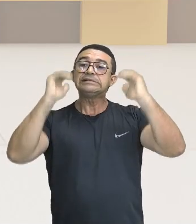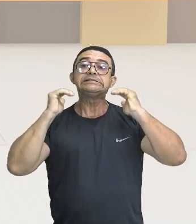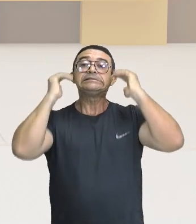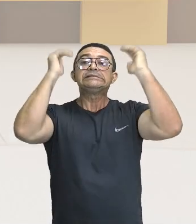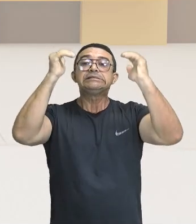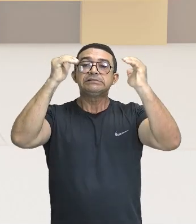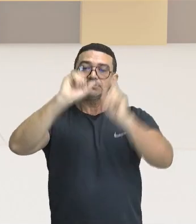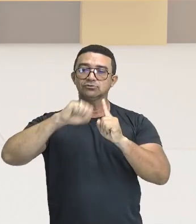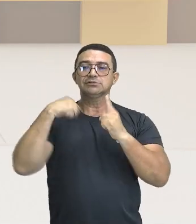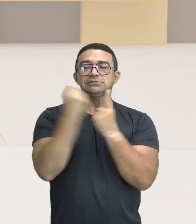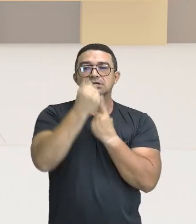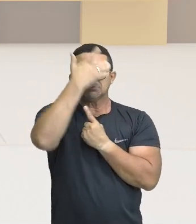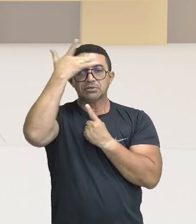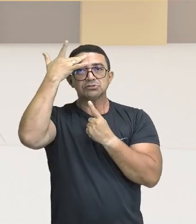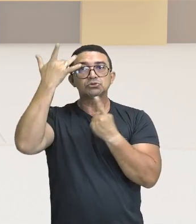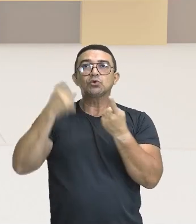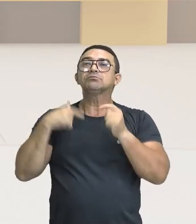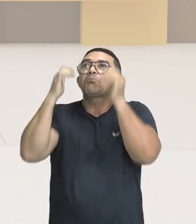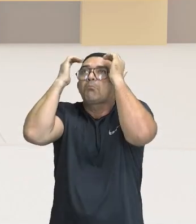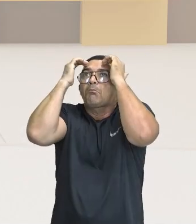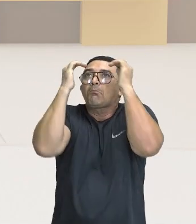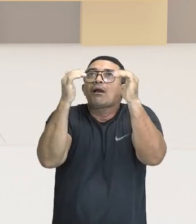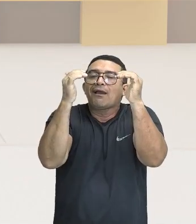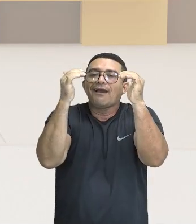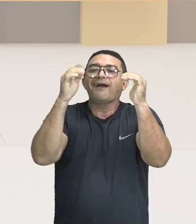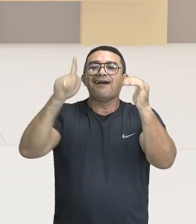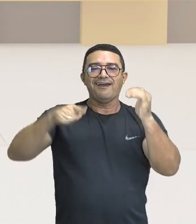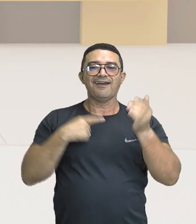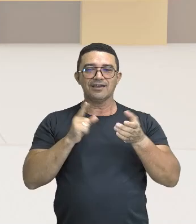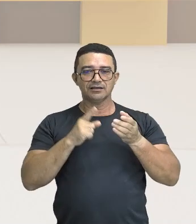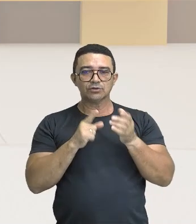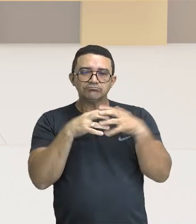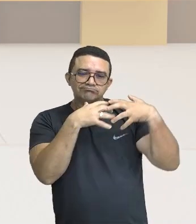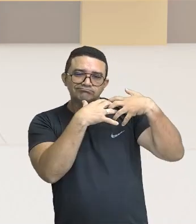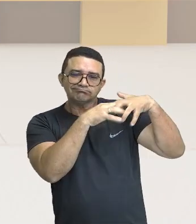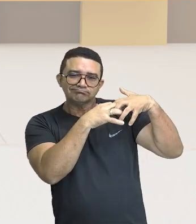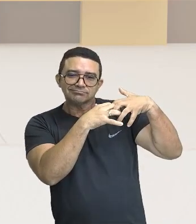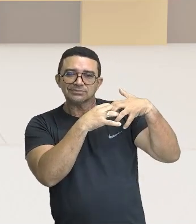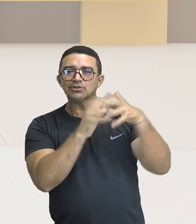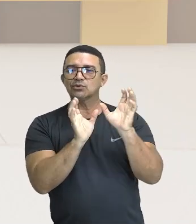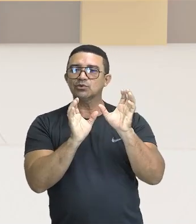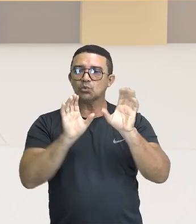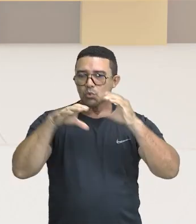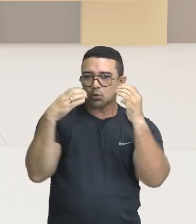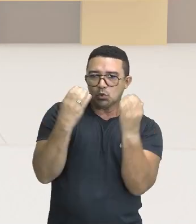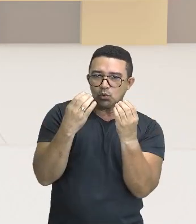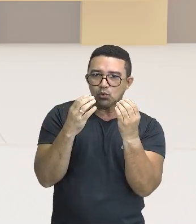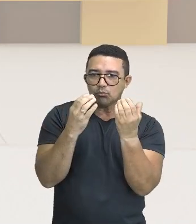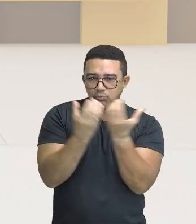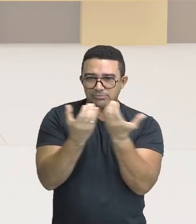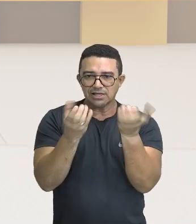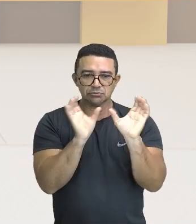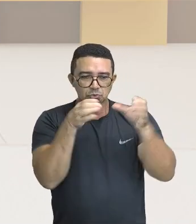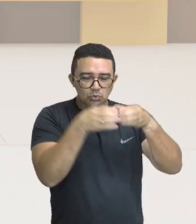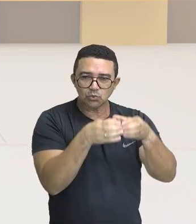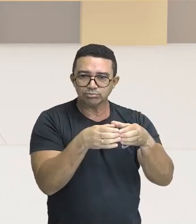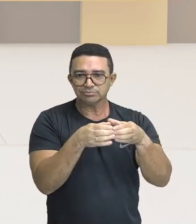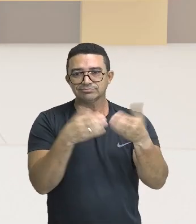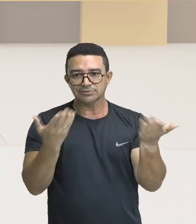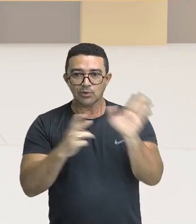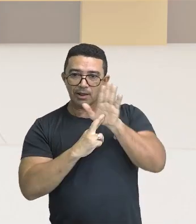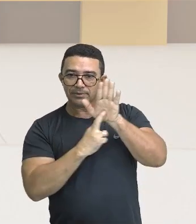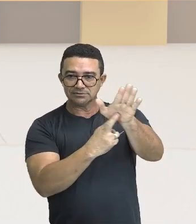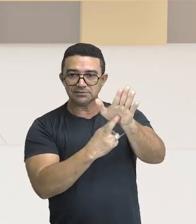e que todos seguiam, que é justamente a consciência coletiva, de onde ele traz a representação coletiva. Mas